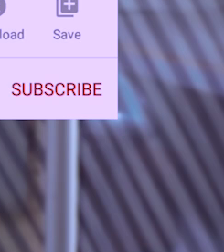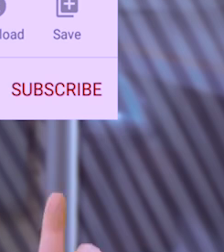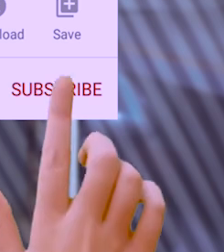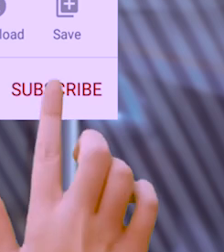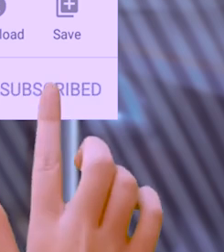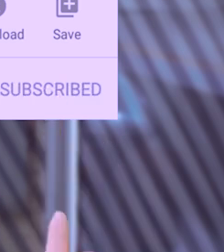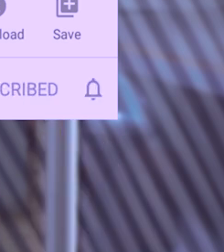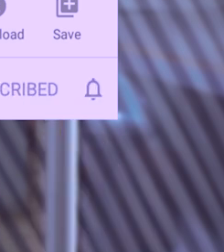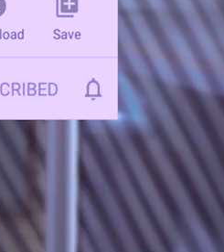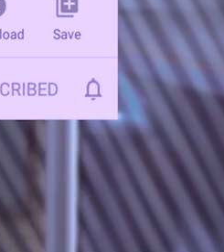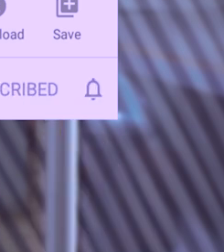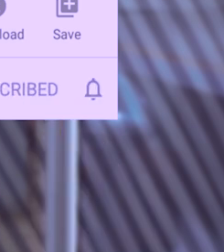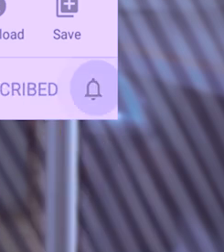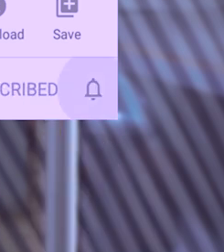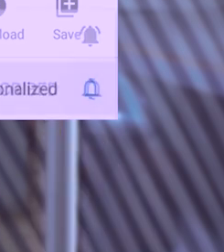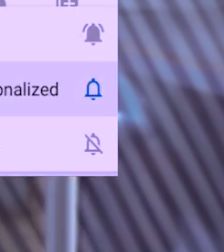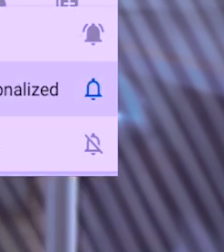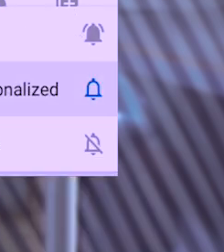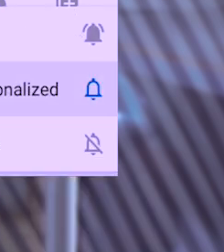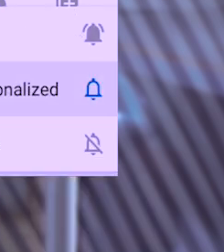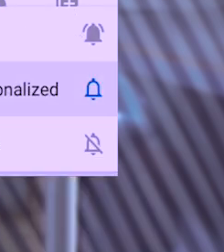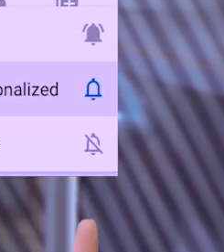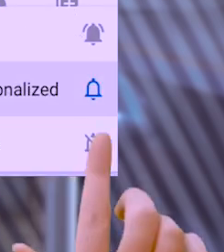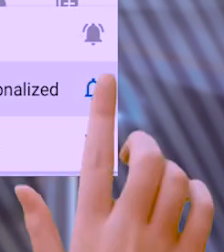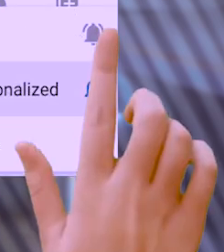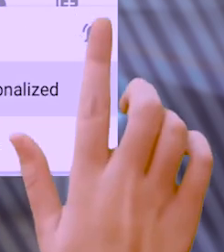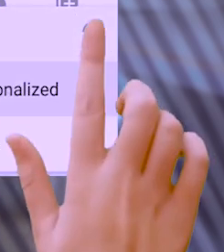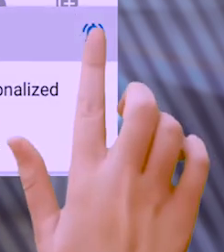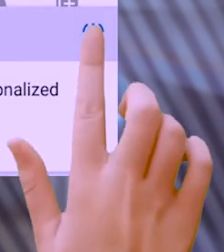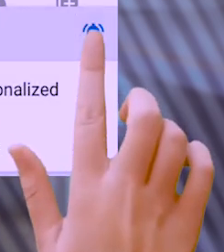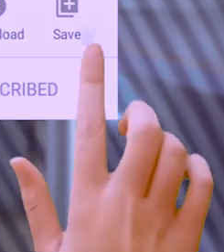Subscribe no hanehan butang notificação atunune labele la